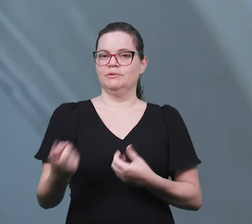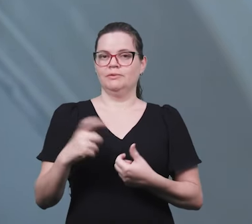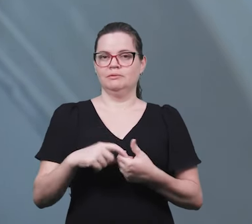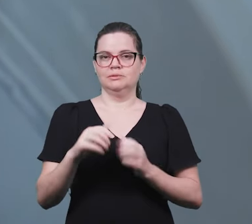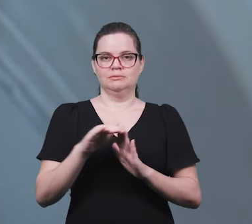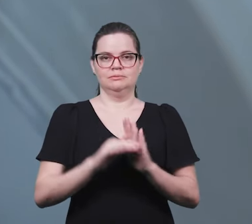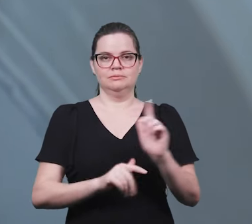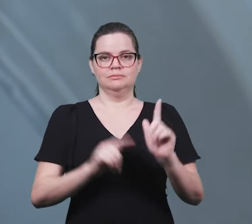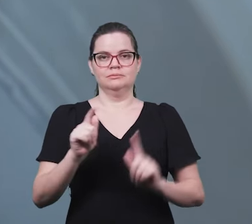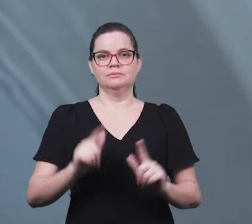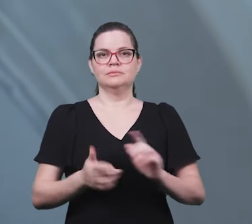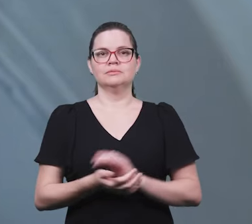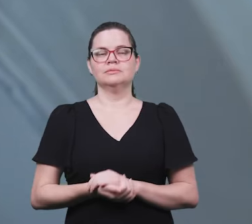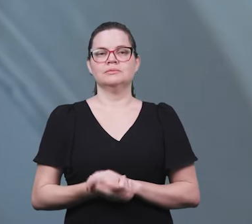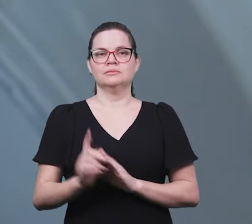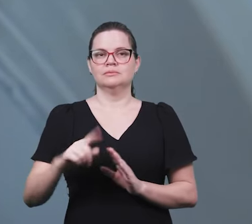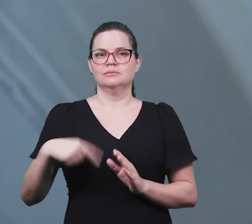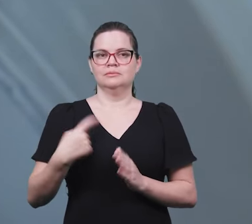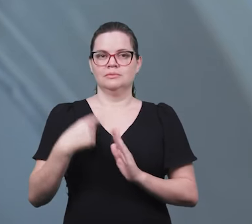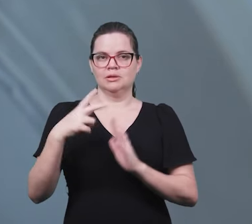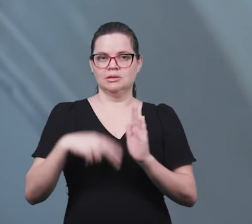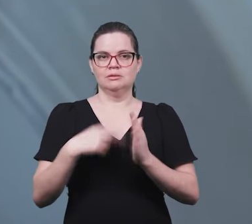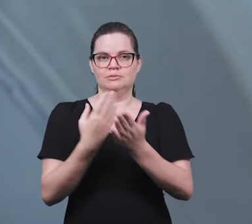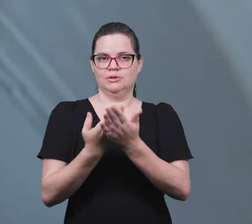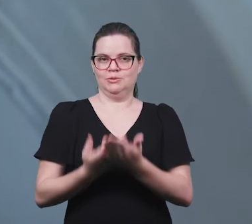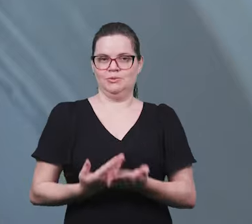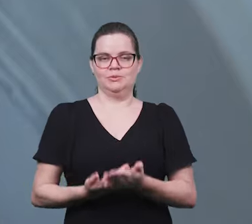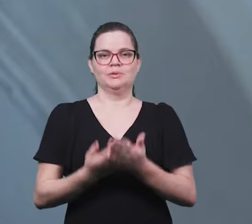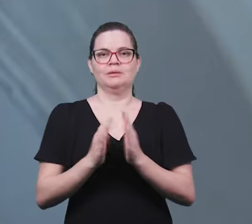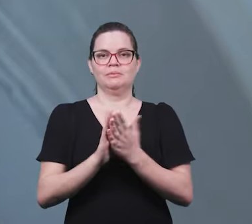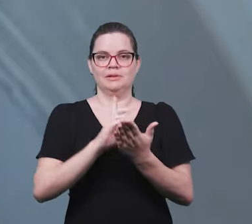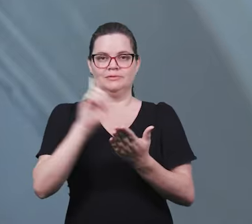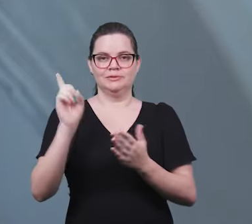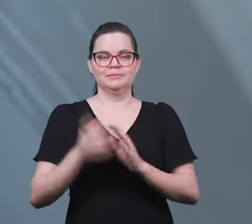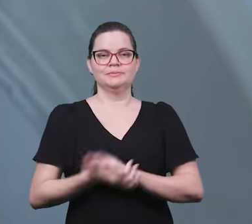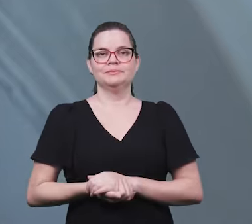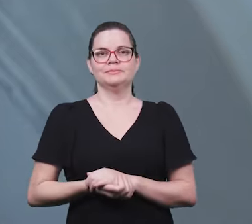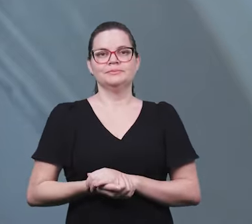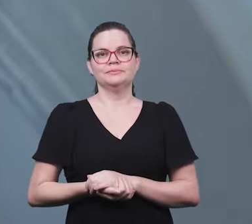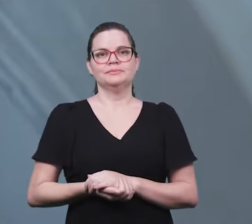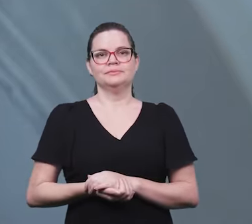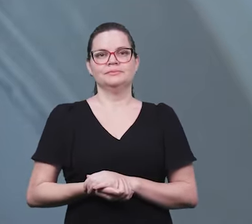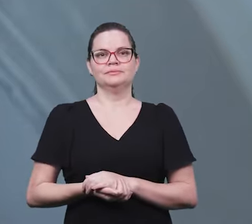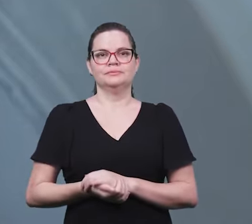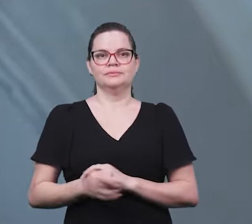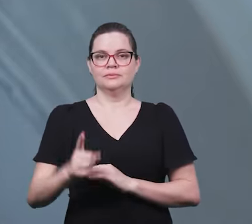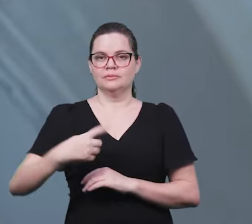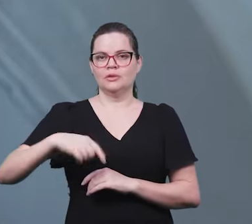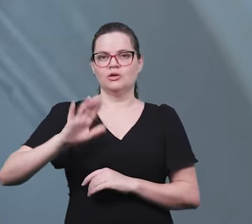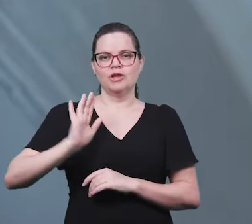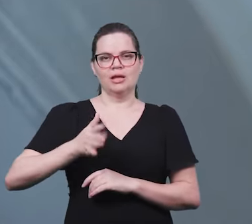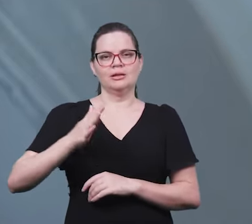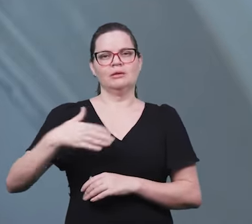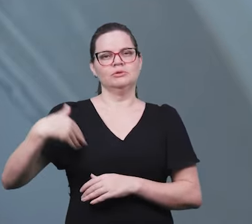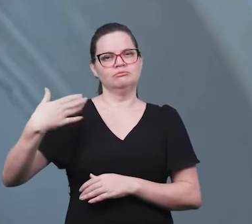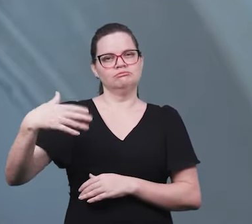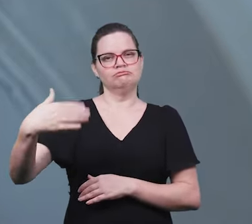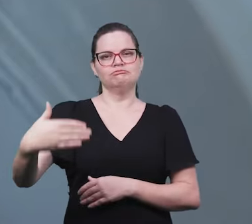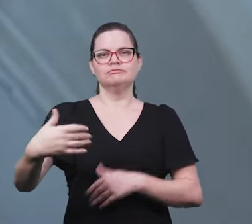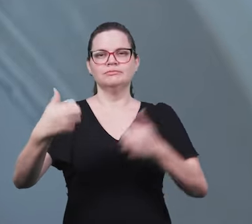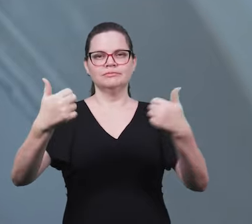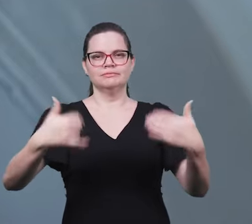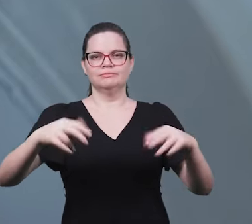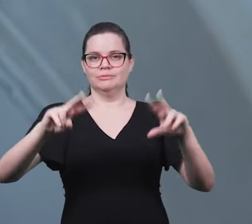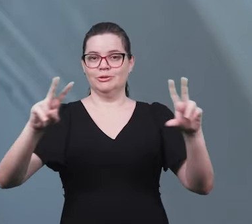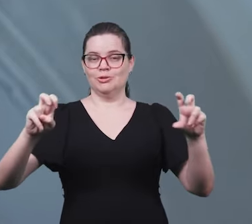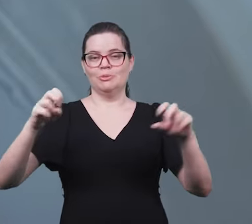nós nos debulharmos em cima da palavra, ler, aprendendo. E a palavra do Senhor, como a gente vem falando sobre Moisés,